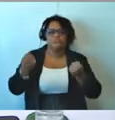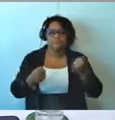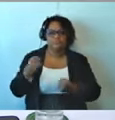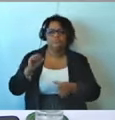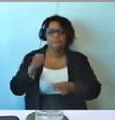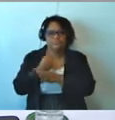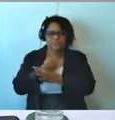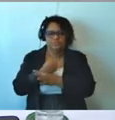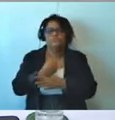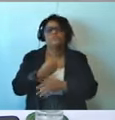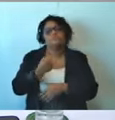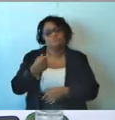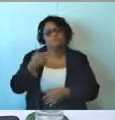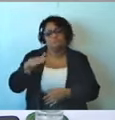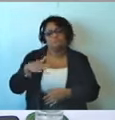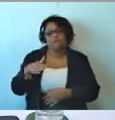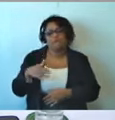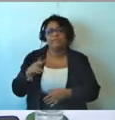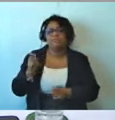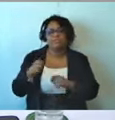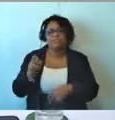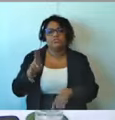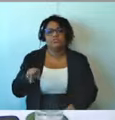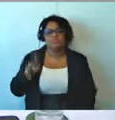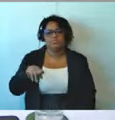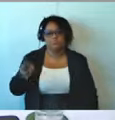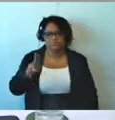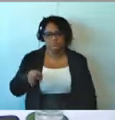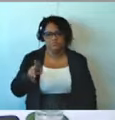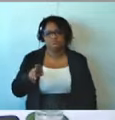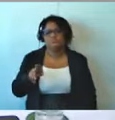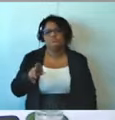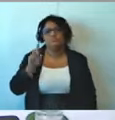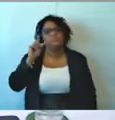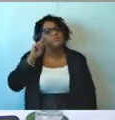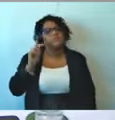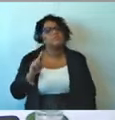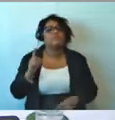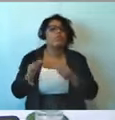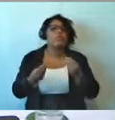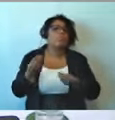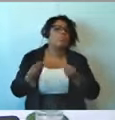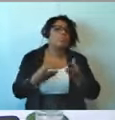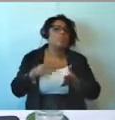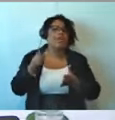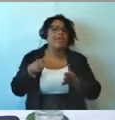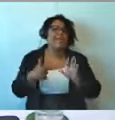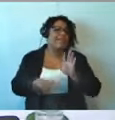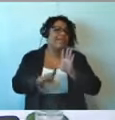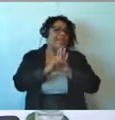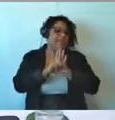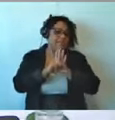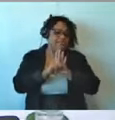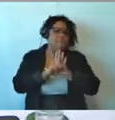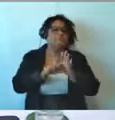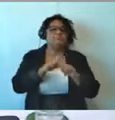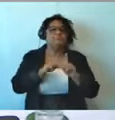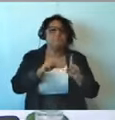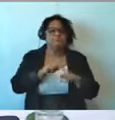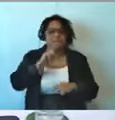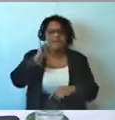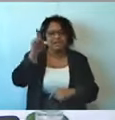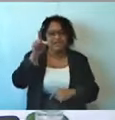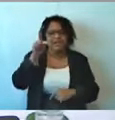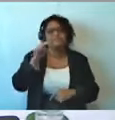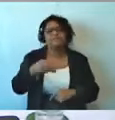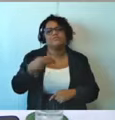implantação aqui na cidade, fazer essa divisão. Não sei como que é a parte legal disso, né? Eu desconheço, mas lá na terceira ponte eles têm essa